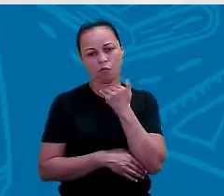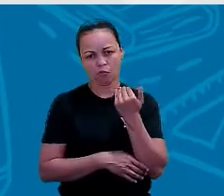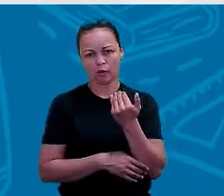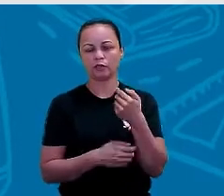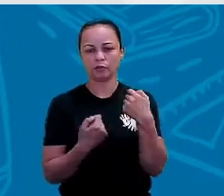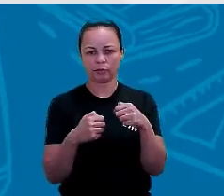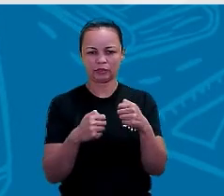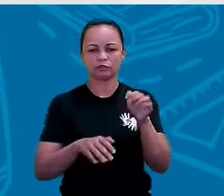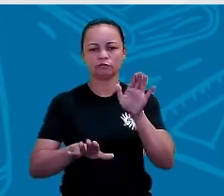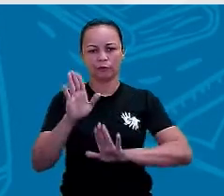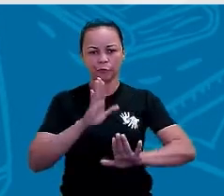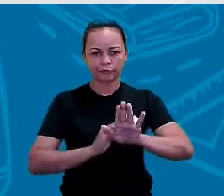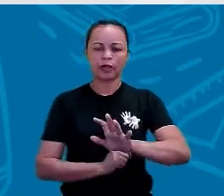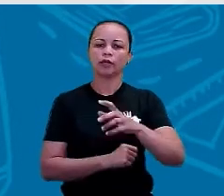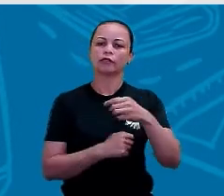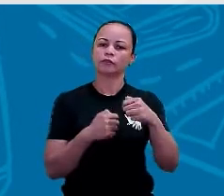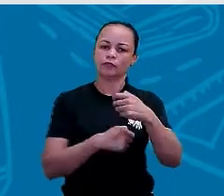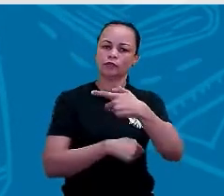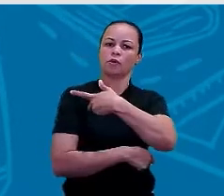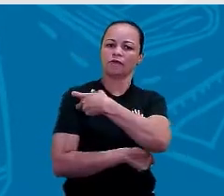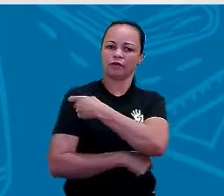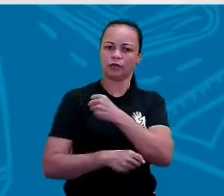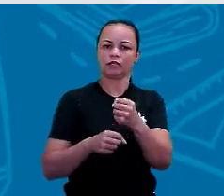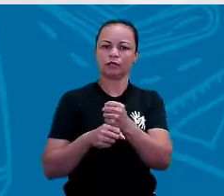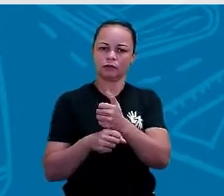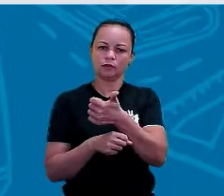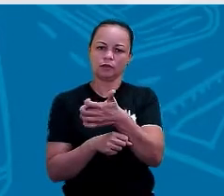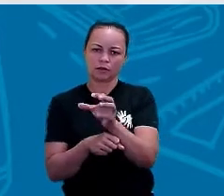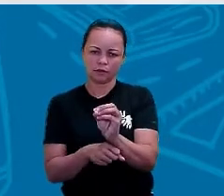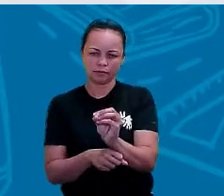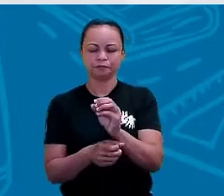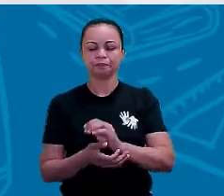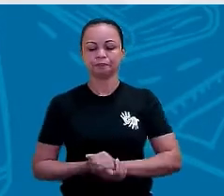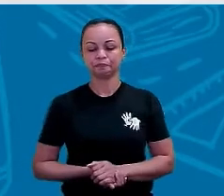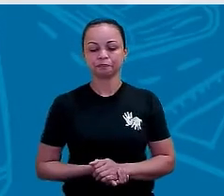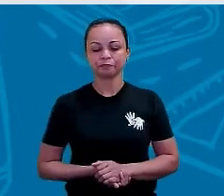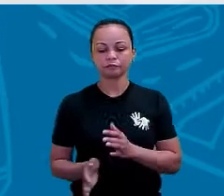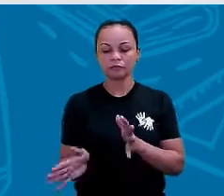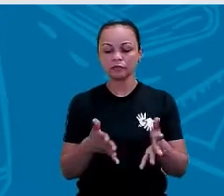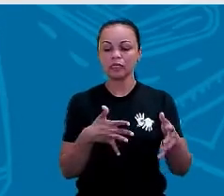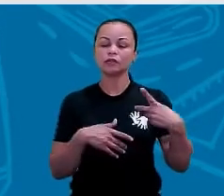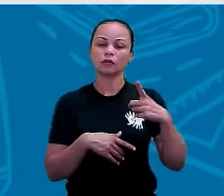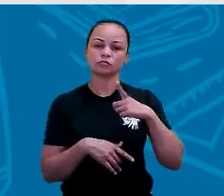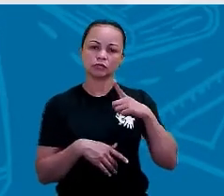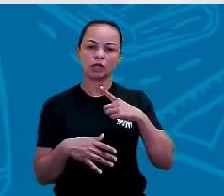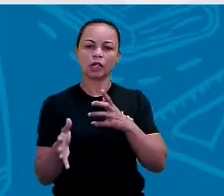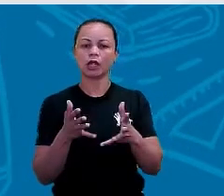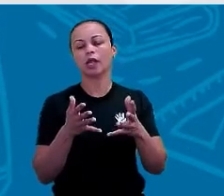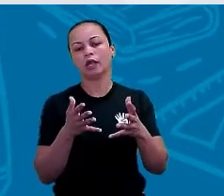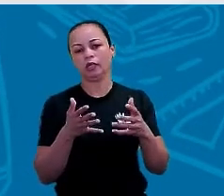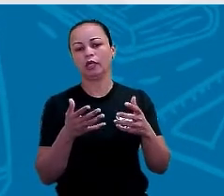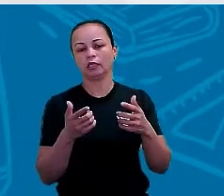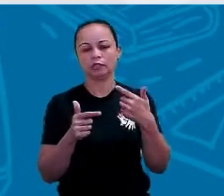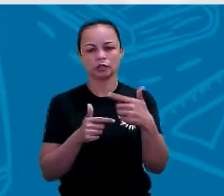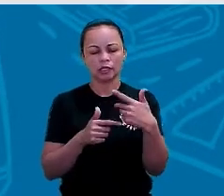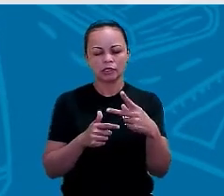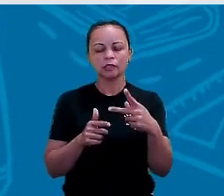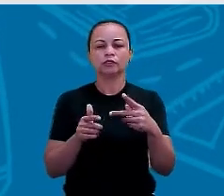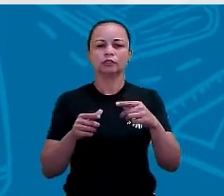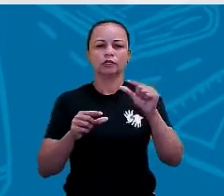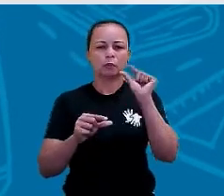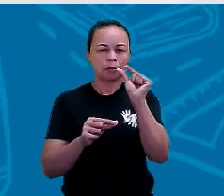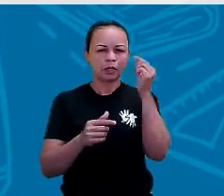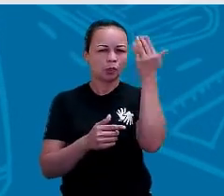humanos, tá certo? Então a gente observa aí alguns exemplos de micro-organismos que são prejudiciais, que podem